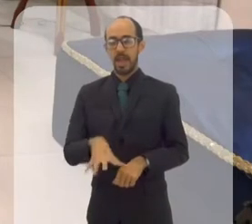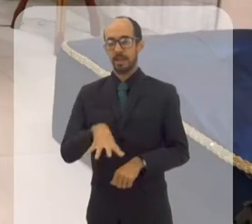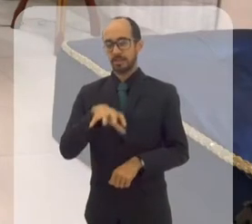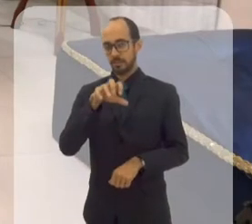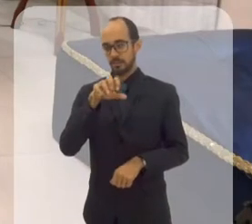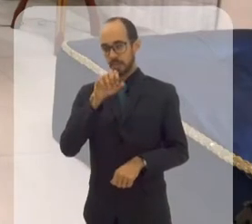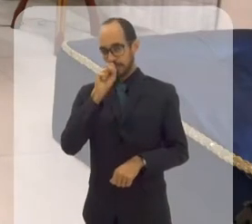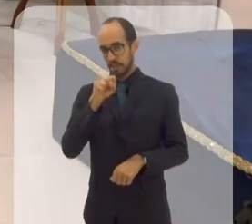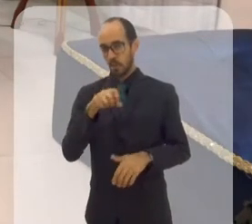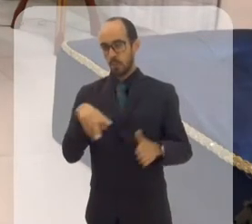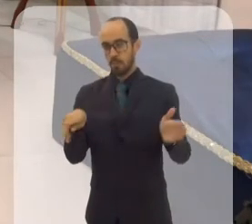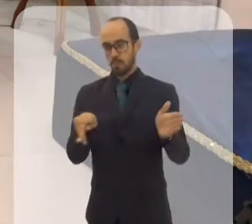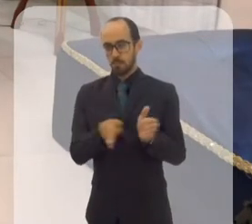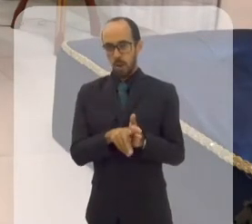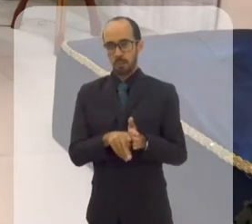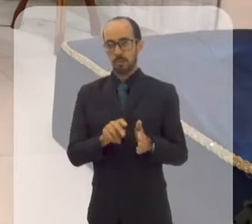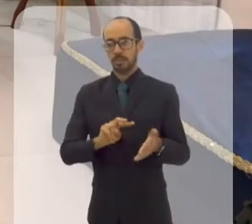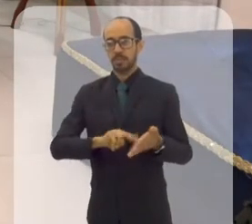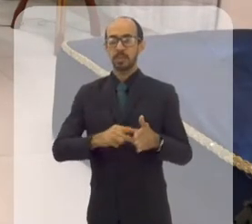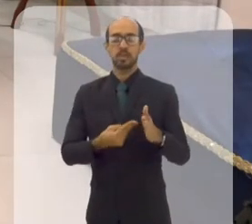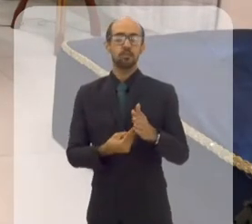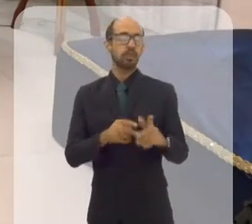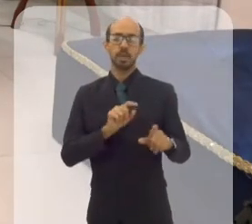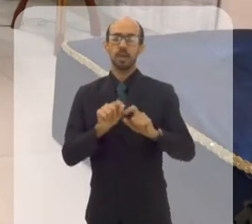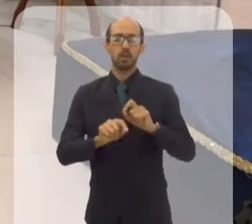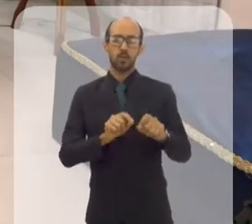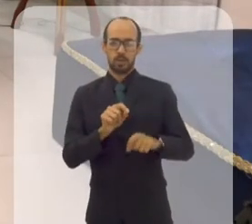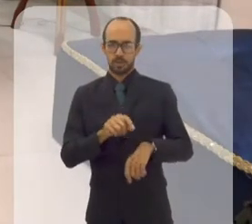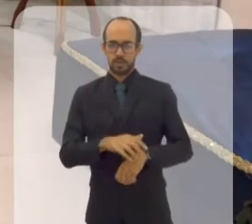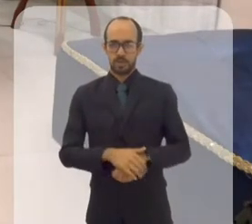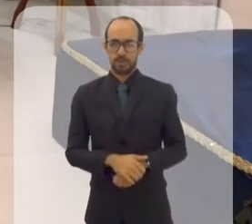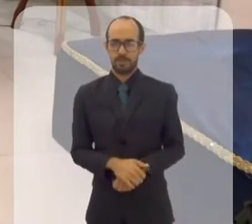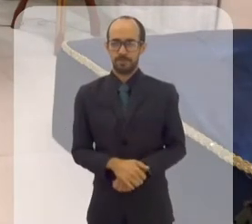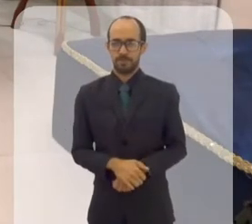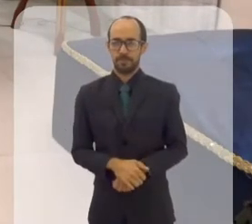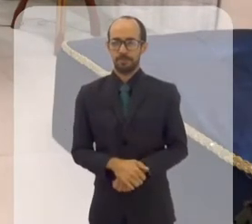Pranayama. A respiração da abelha. Ou seja,